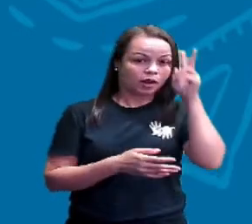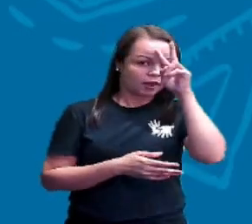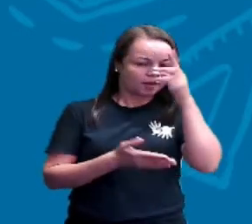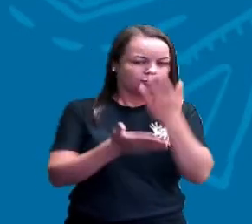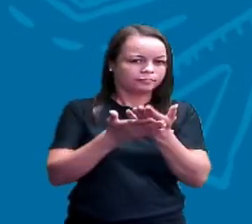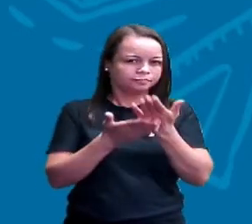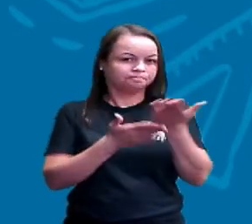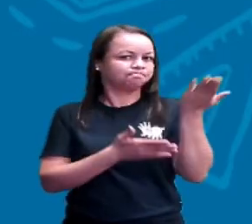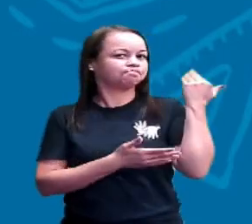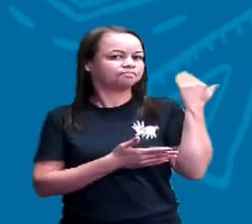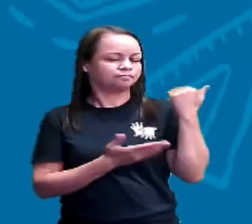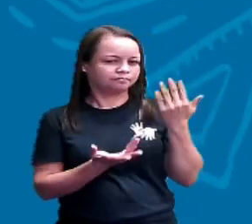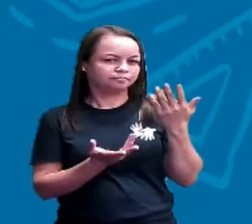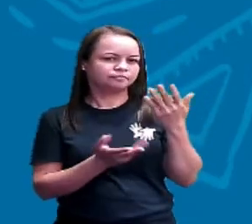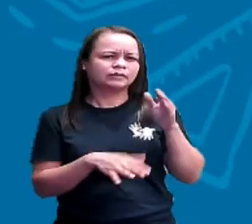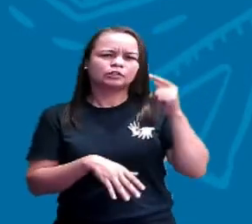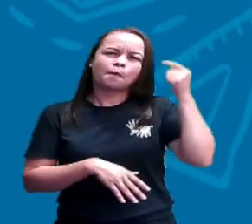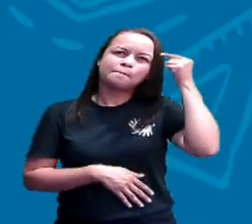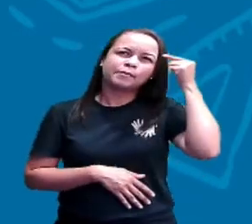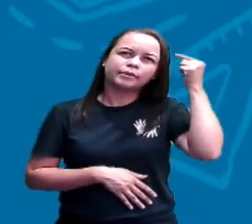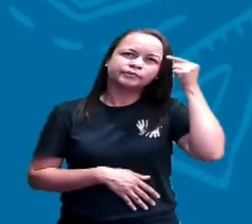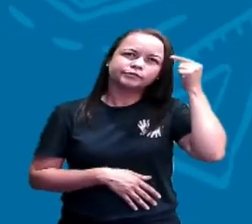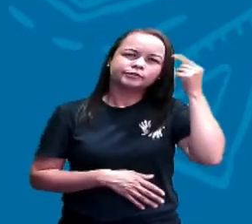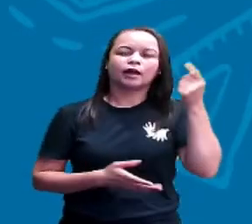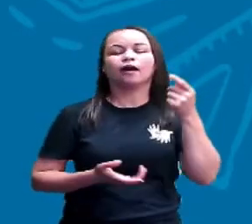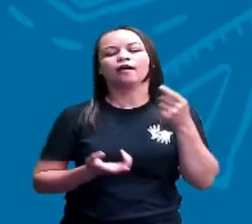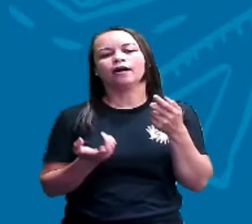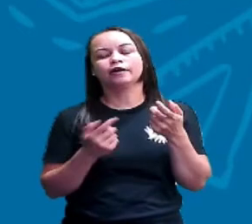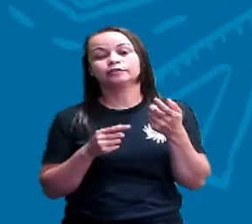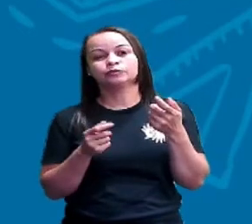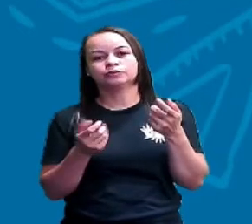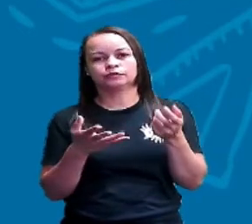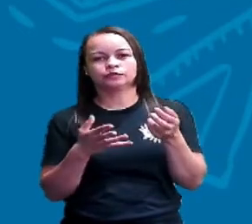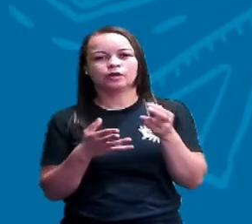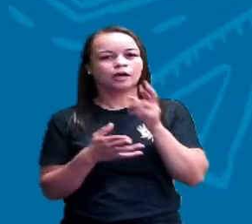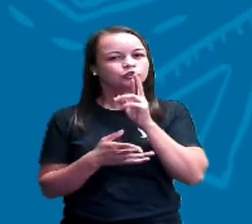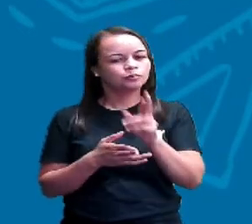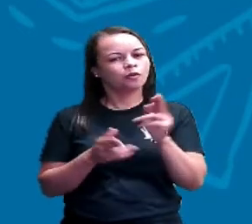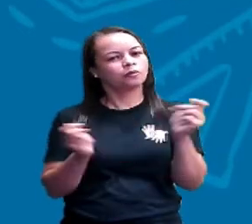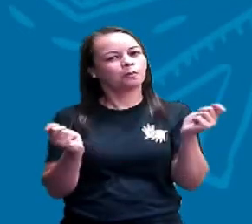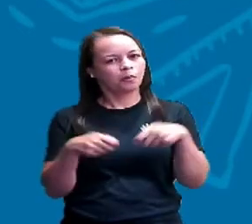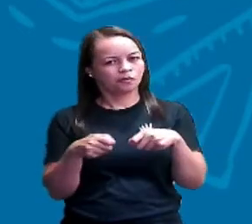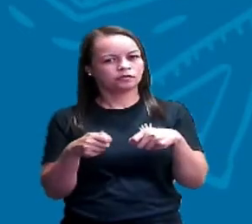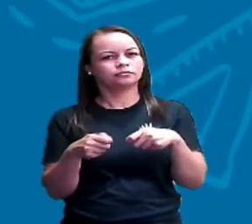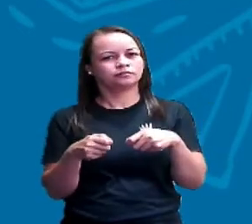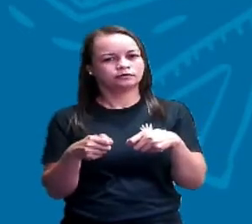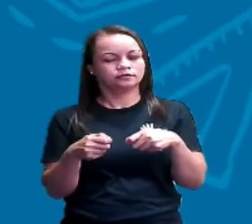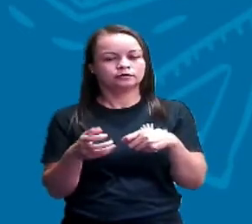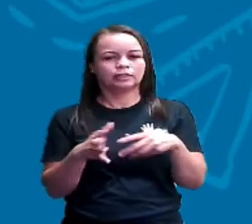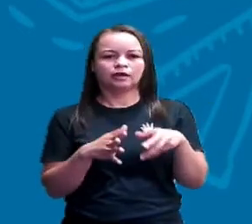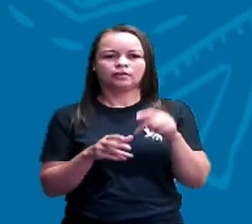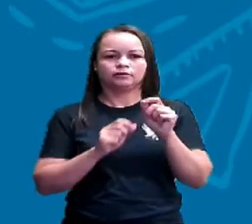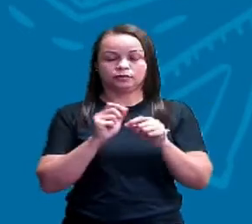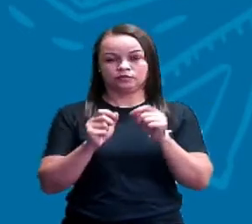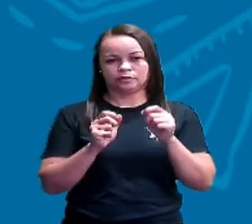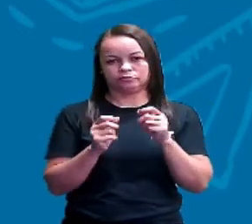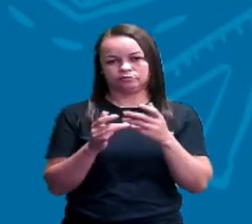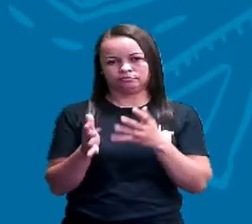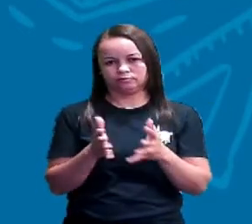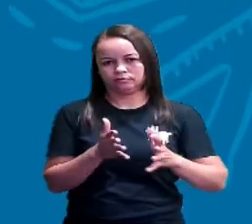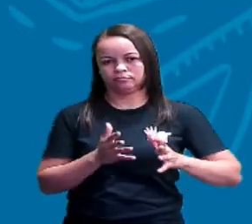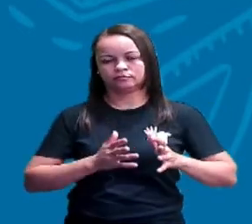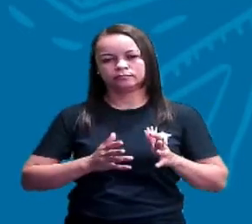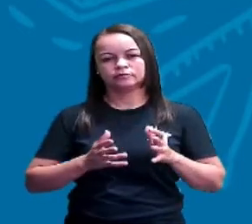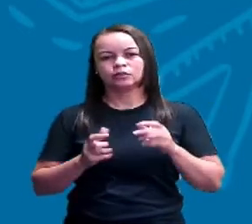passada? Estimar é a gente pensar no resultado possível. Então, a gente está estimando